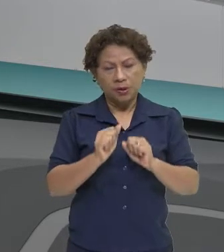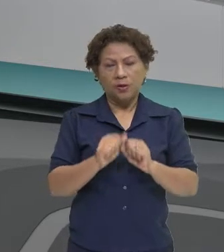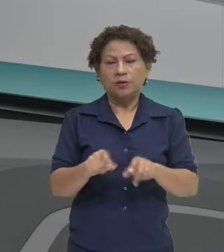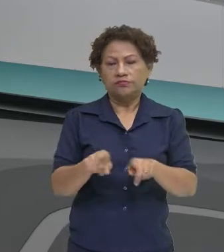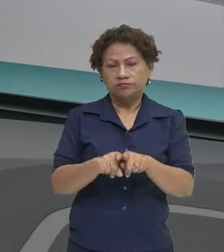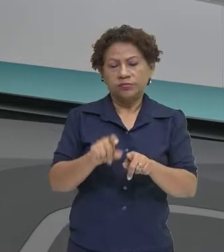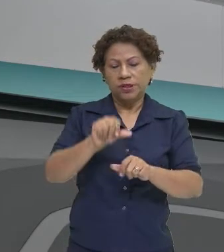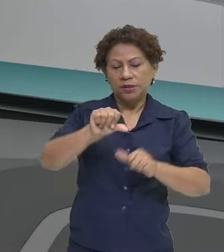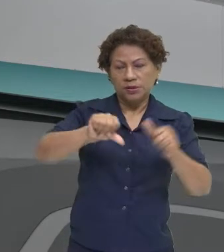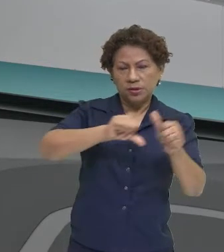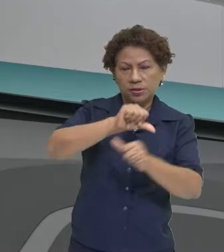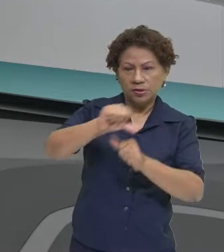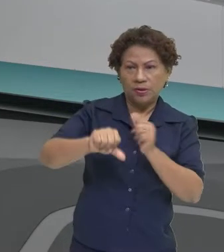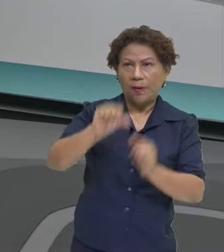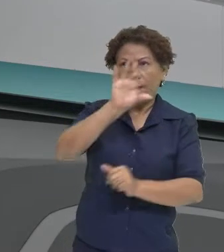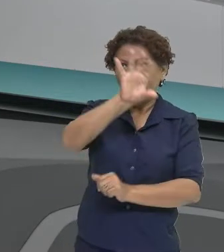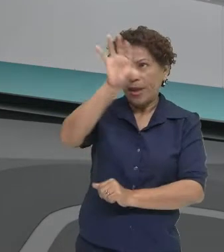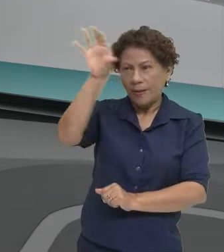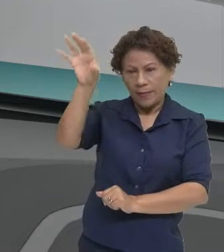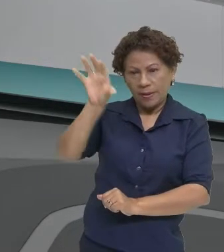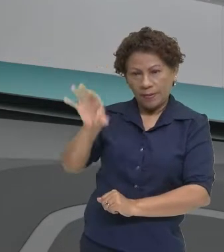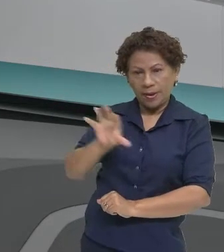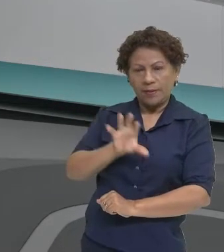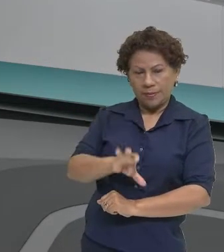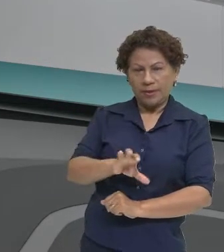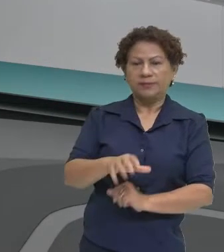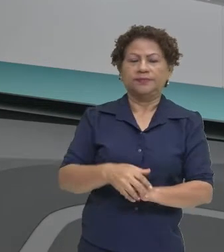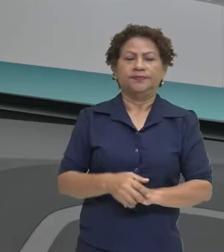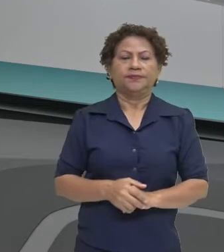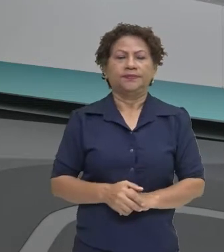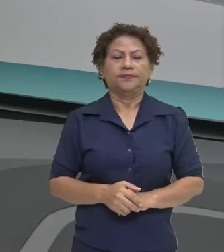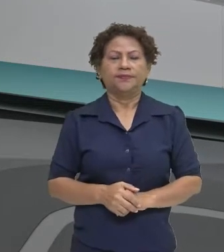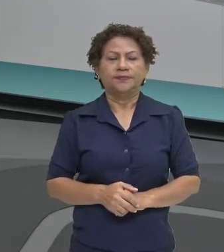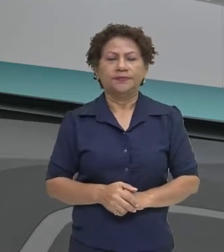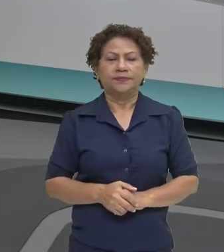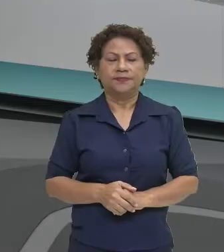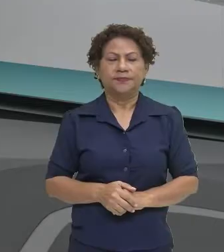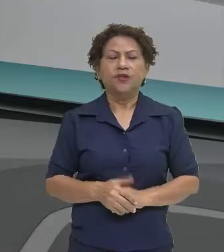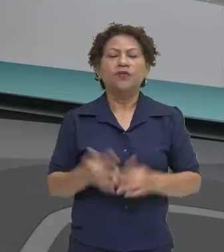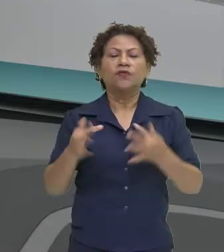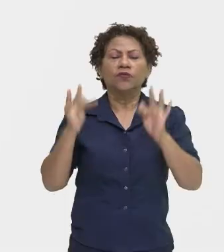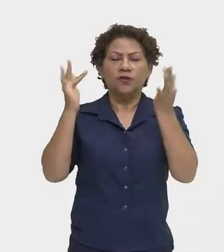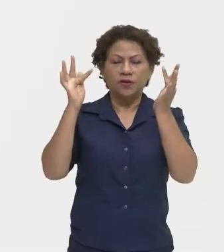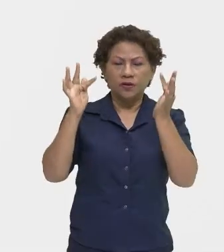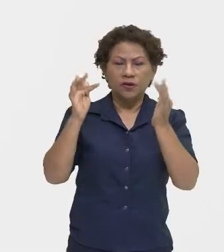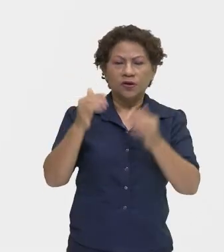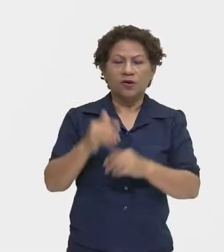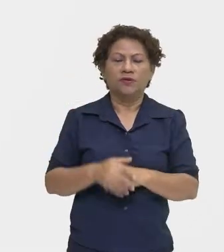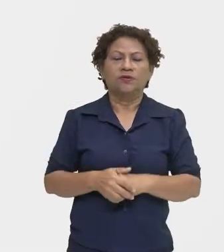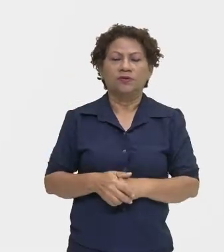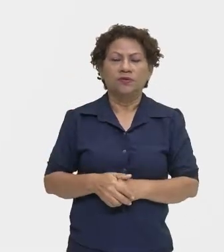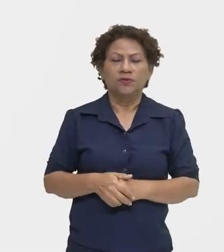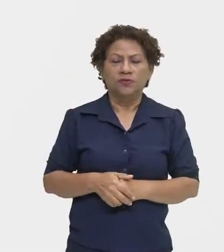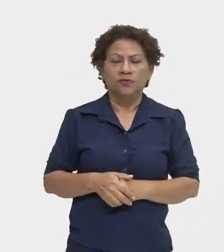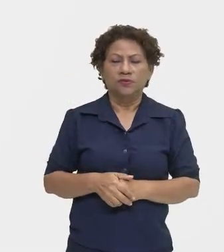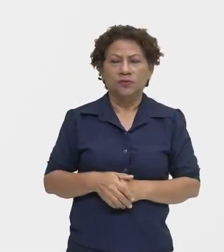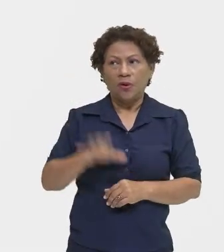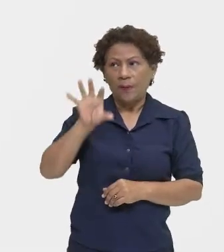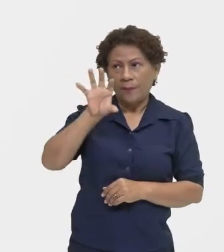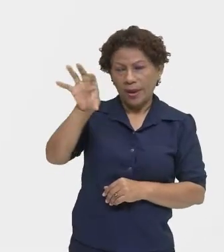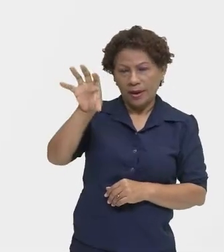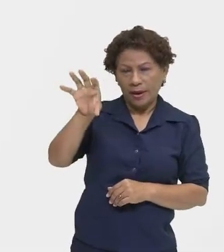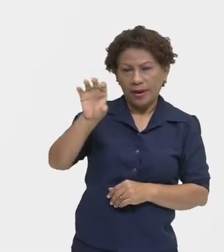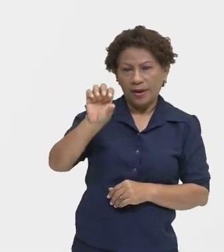De região para região. E aí, o folclore da região Centro-Oeste, vamos ver? O folclore da